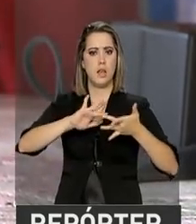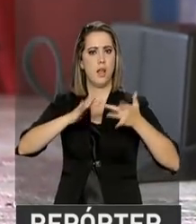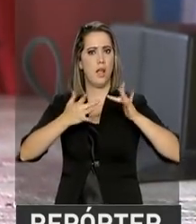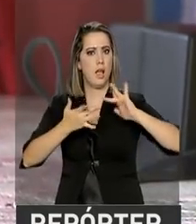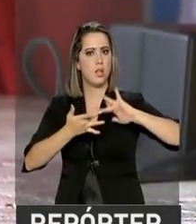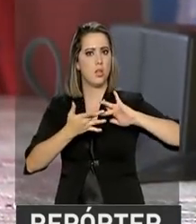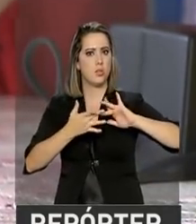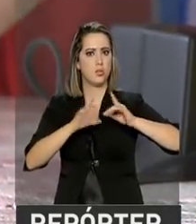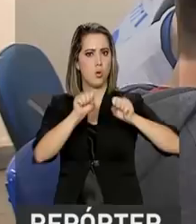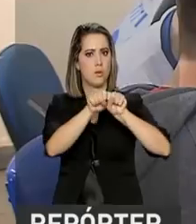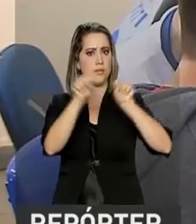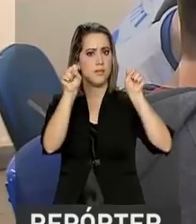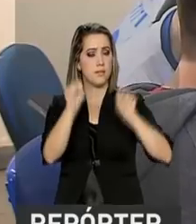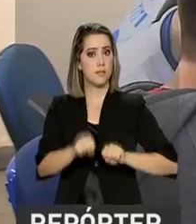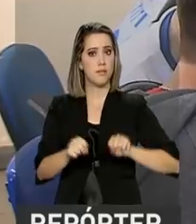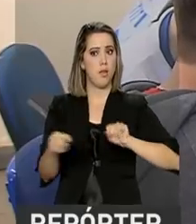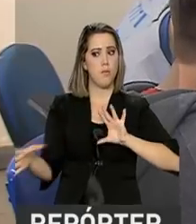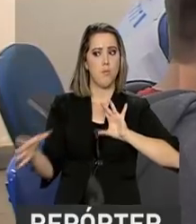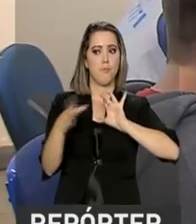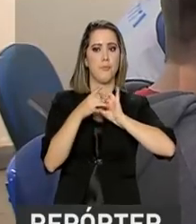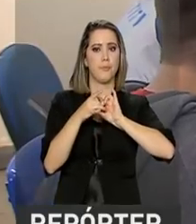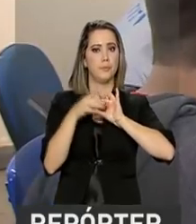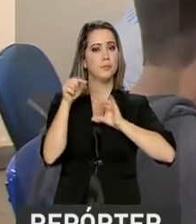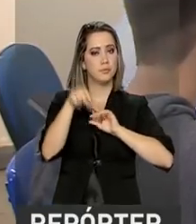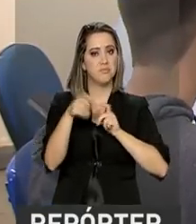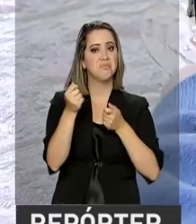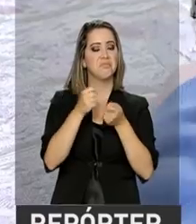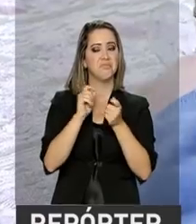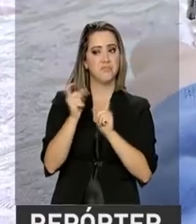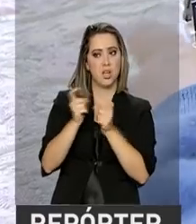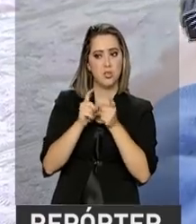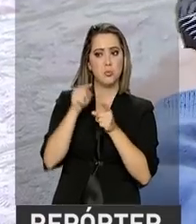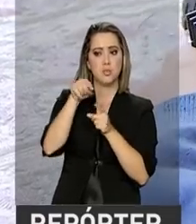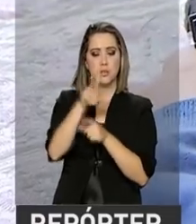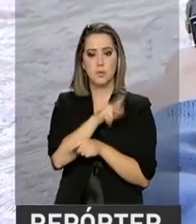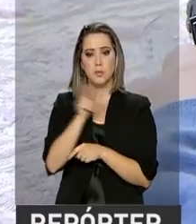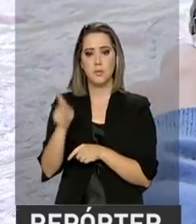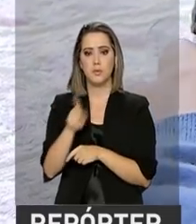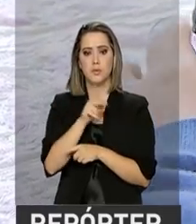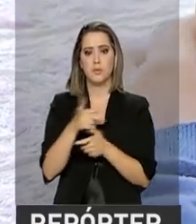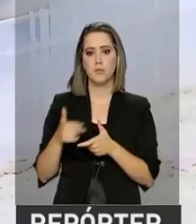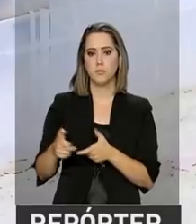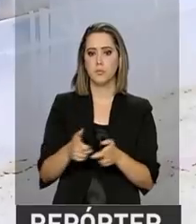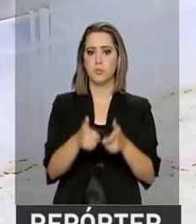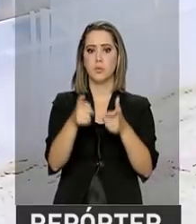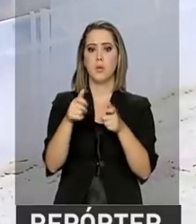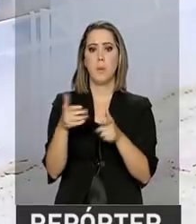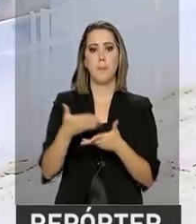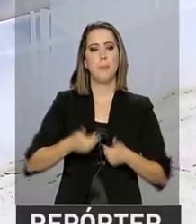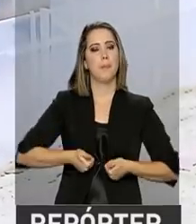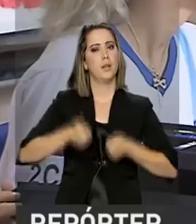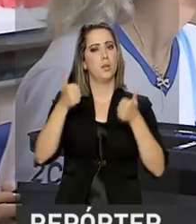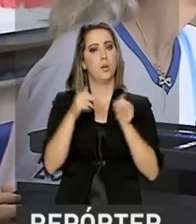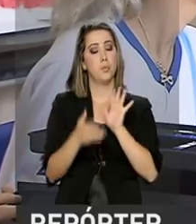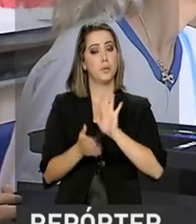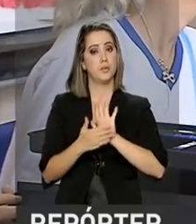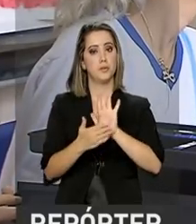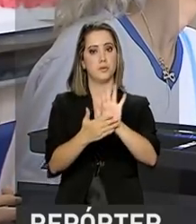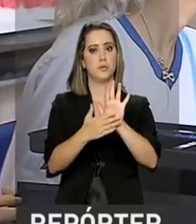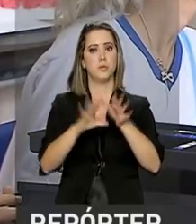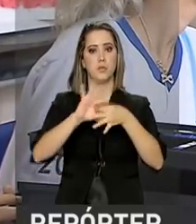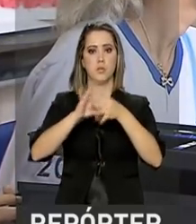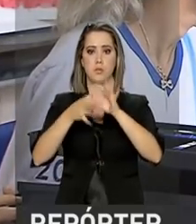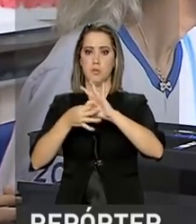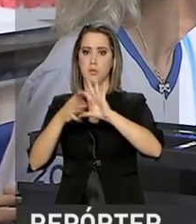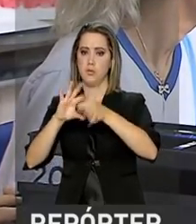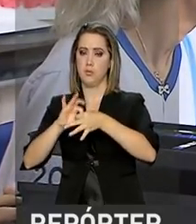sistemas, conexões. Sob coordenação dos professores, o carrinho será aperfeiçoado para ser apresentado na